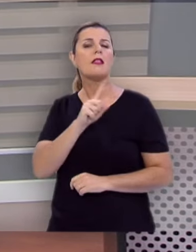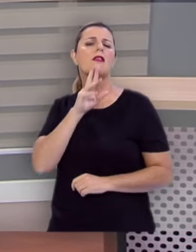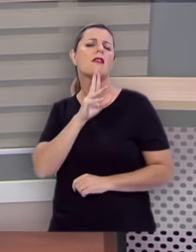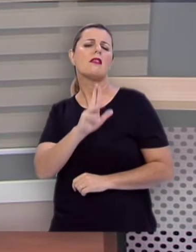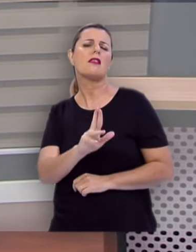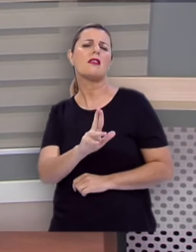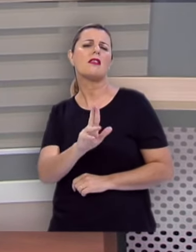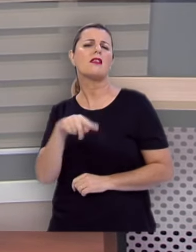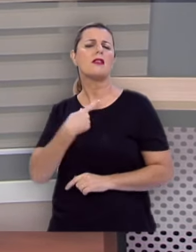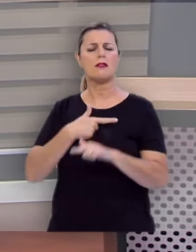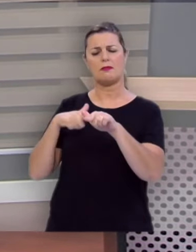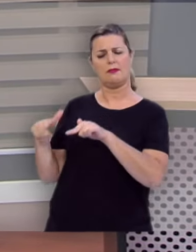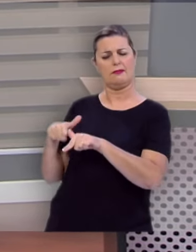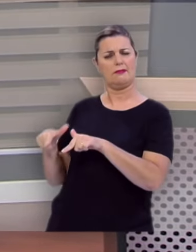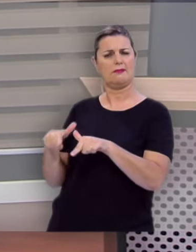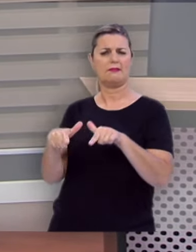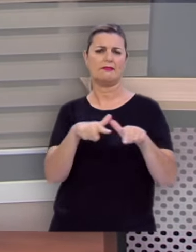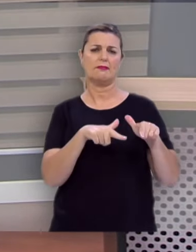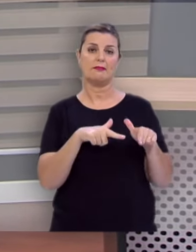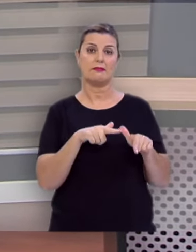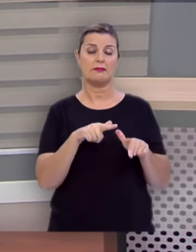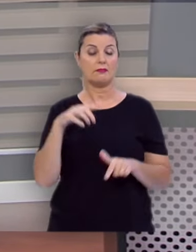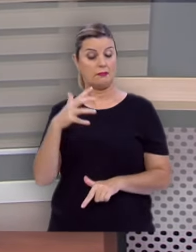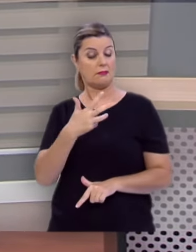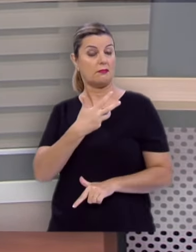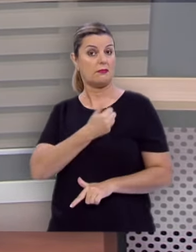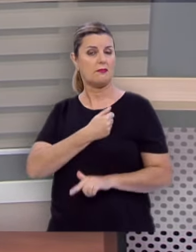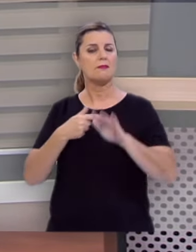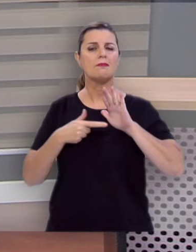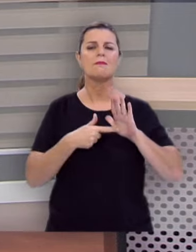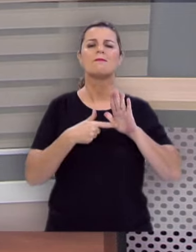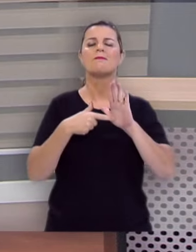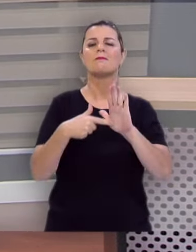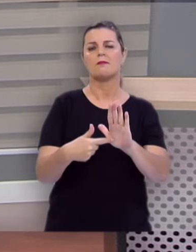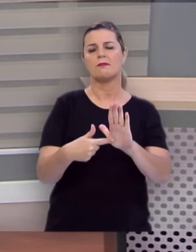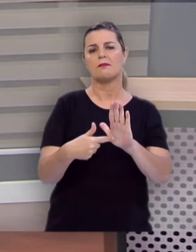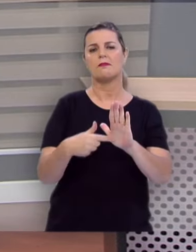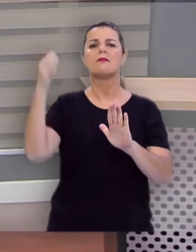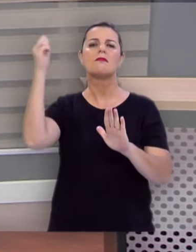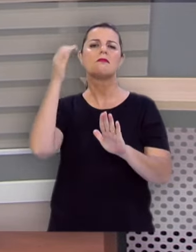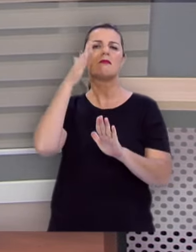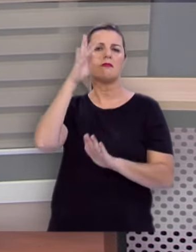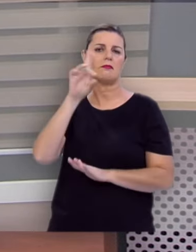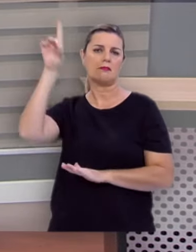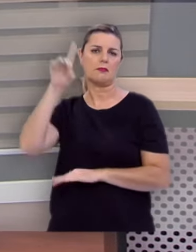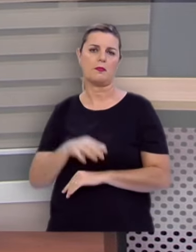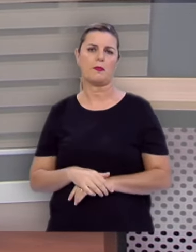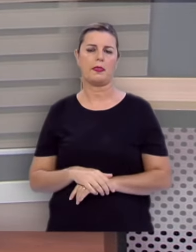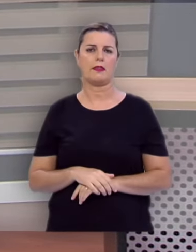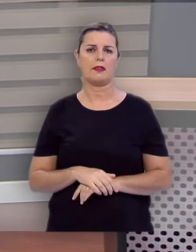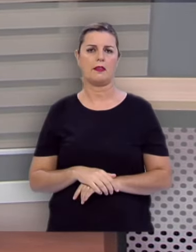é resultado das nossas obras. A salvação é uma expressão da graça de